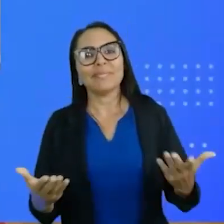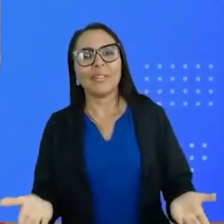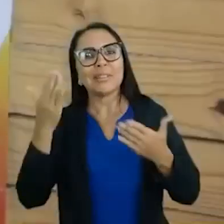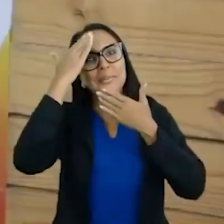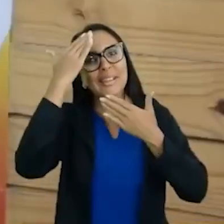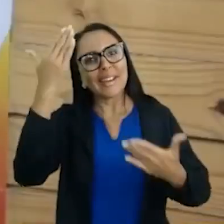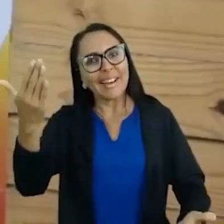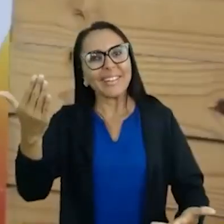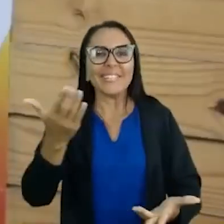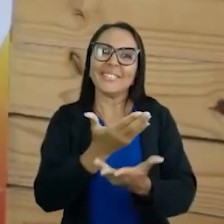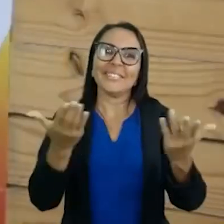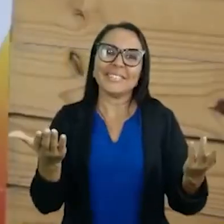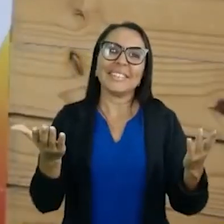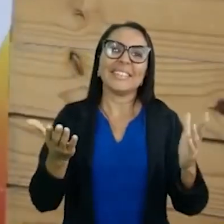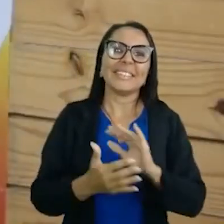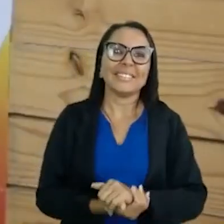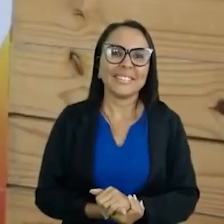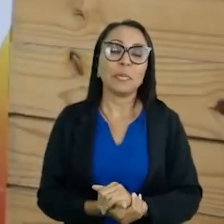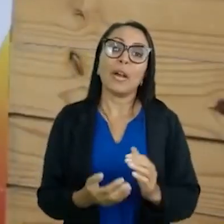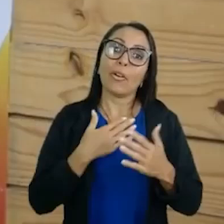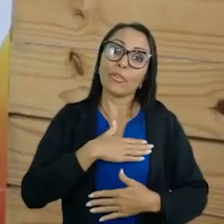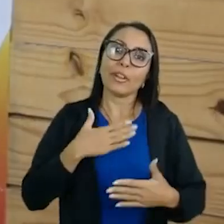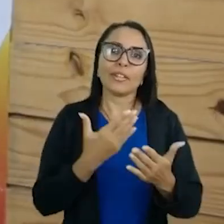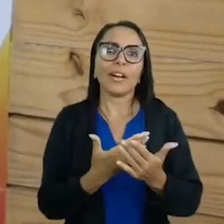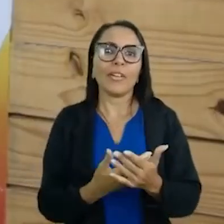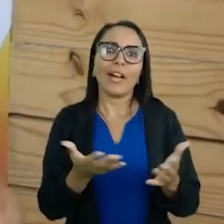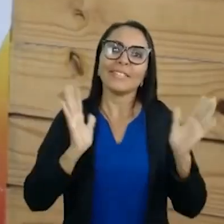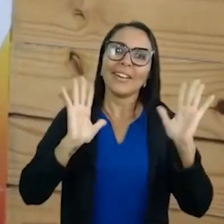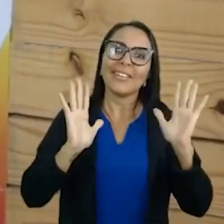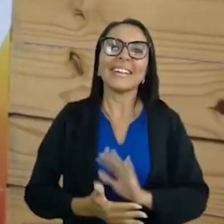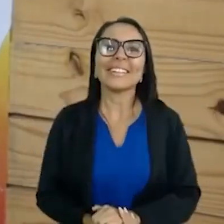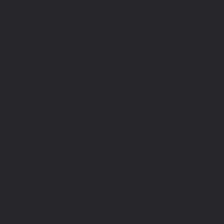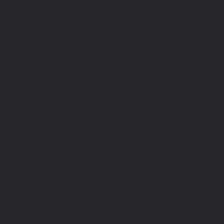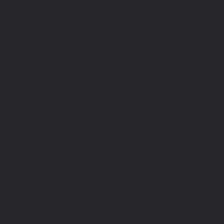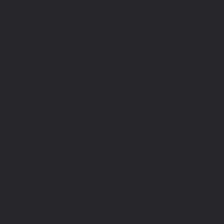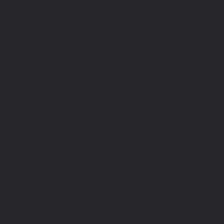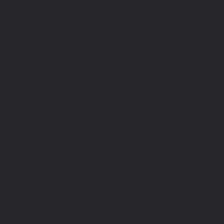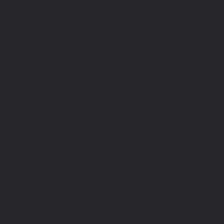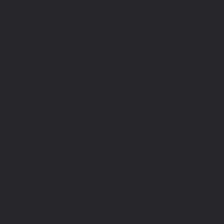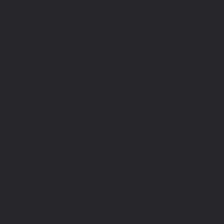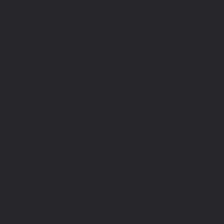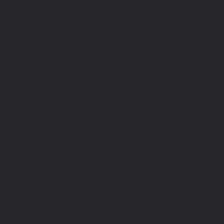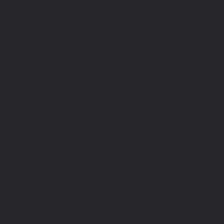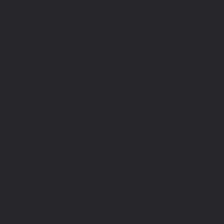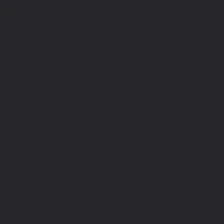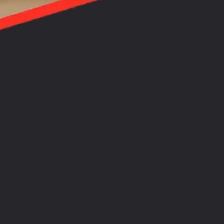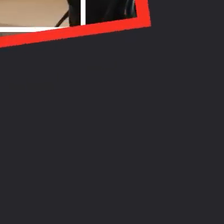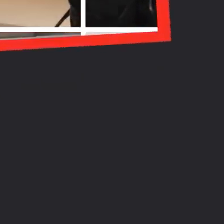isso. Muito obrigado, espero que tenham gostado da aula e tchau!